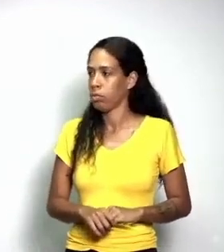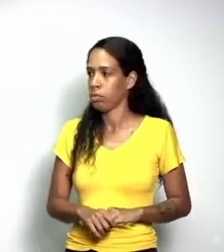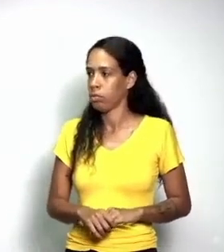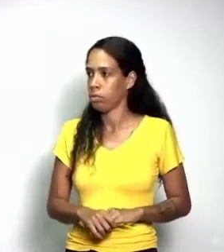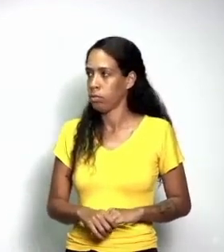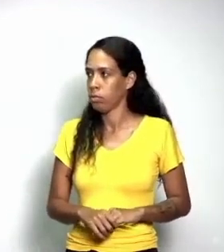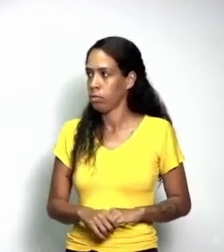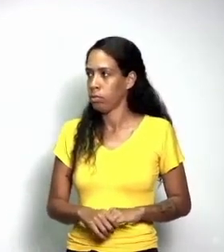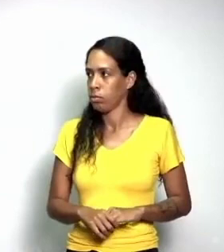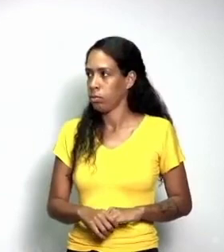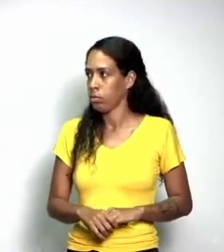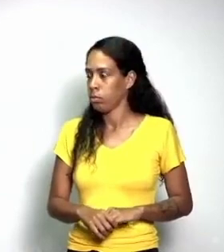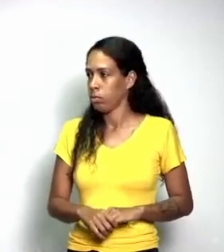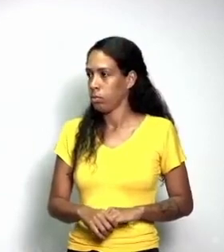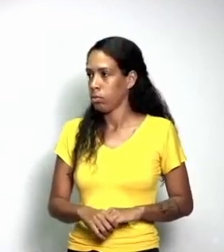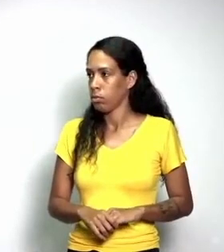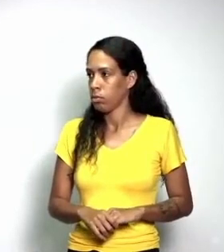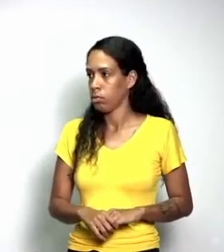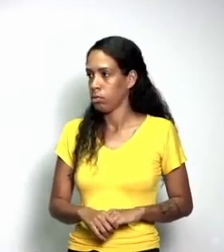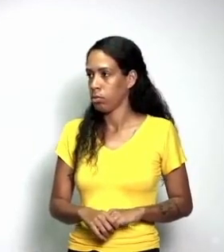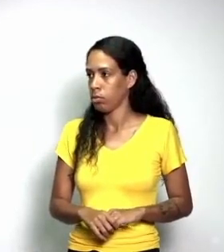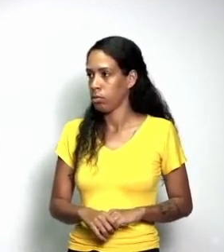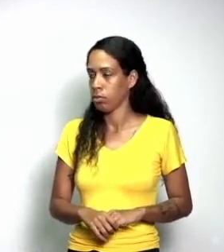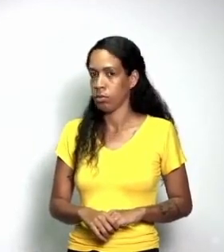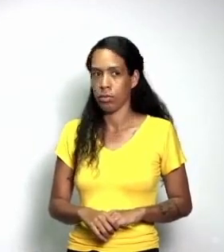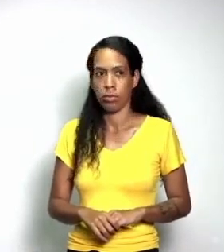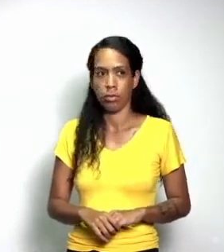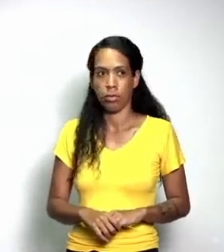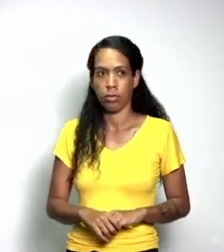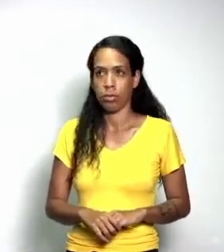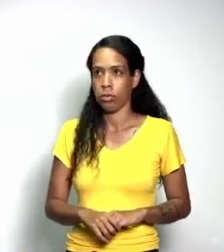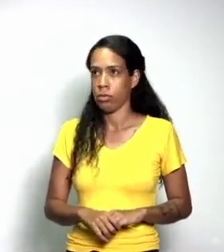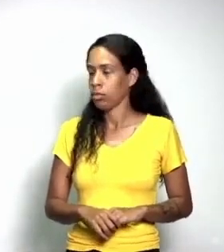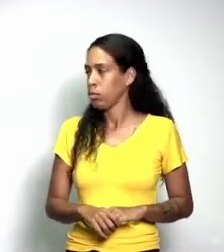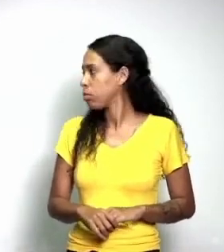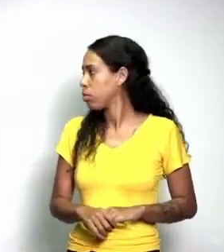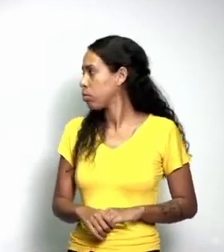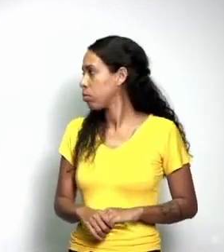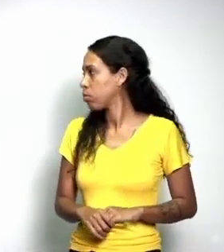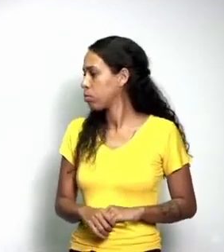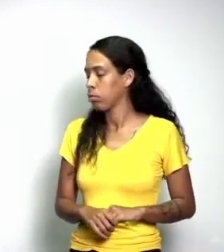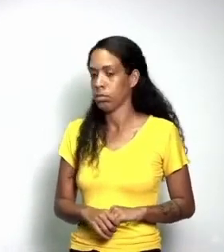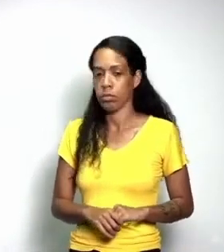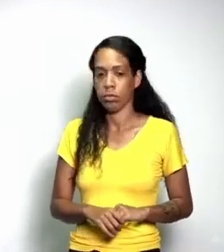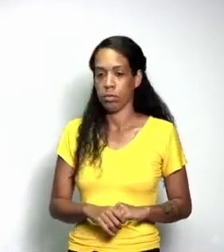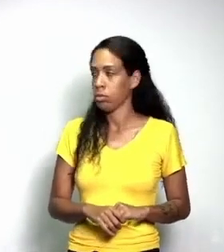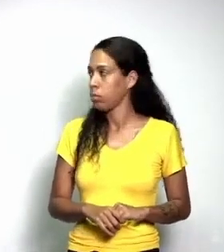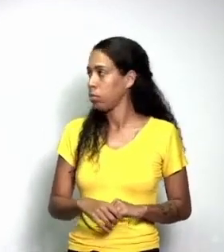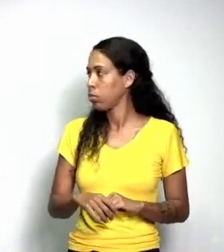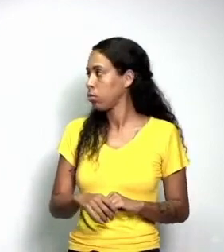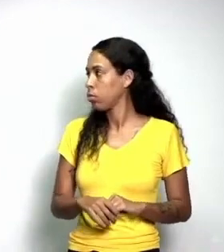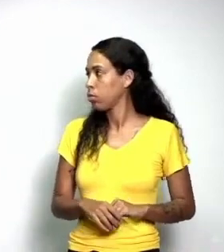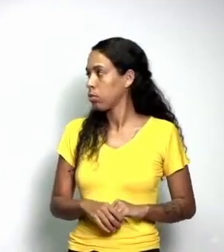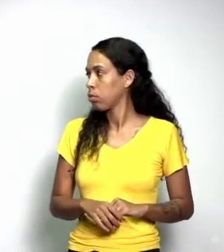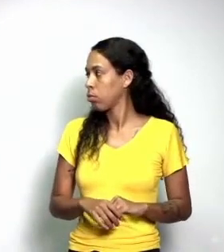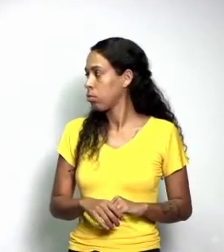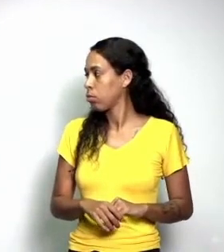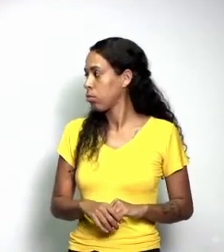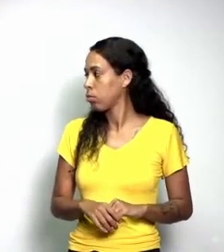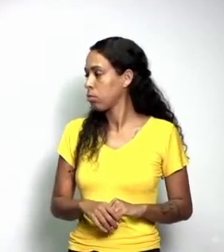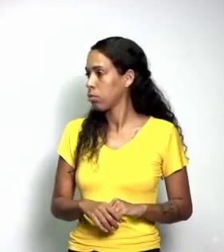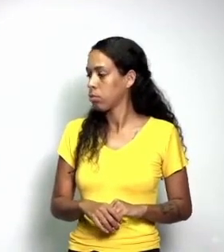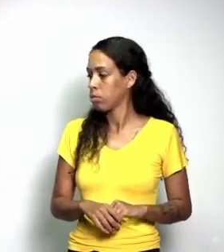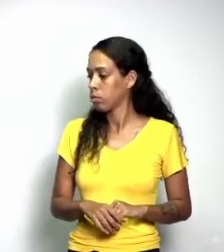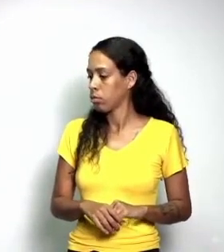Não, geralmente não tem case. Vai transportado provavelmente em caminhão, com vários outros tripés e equipamentos